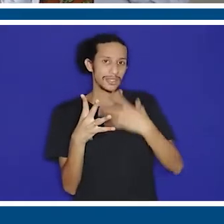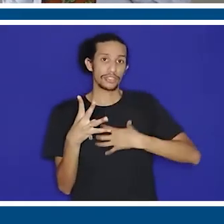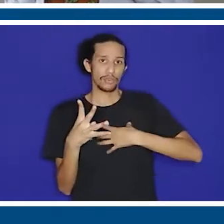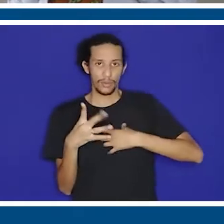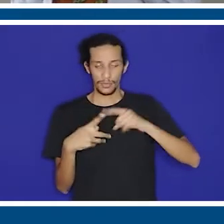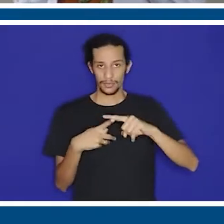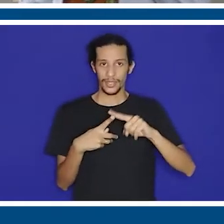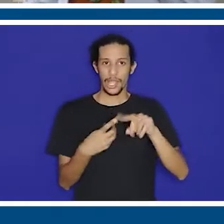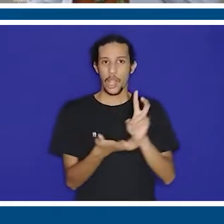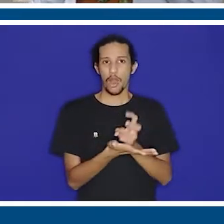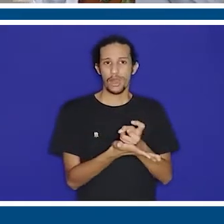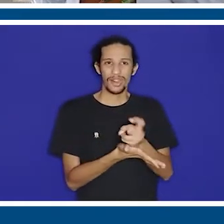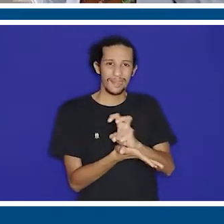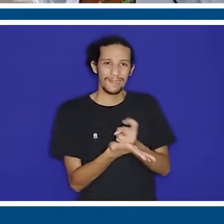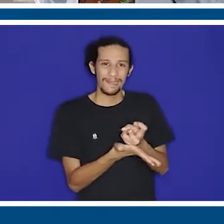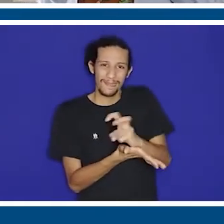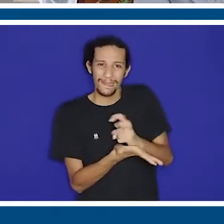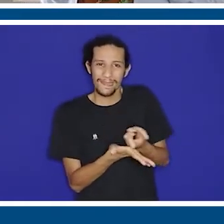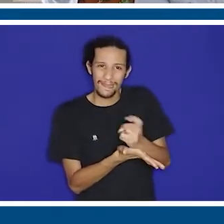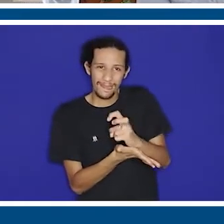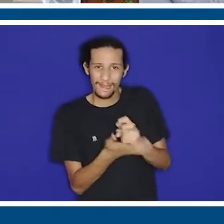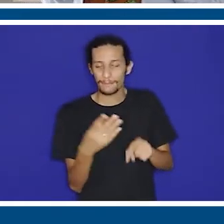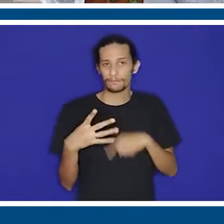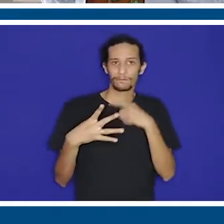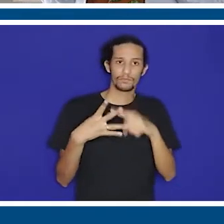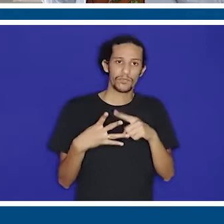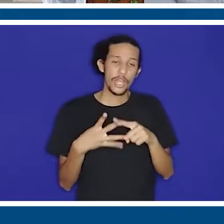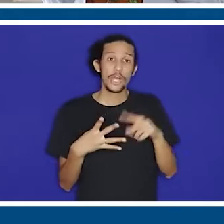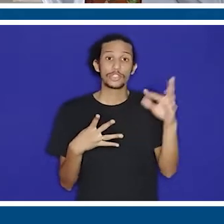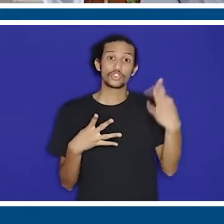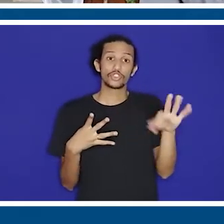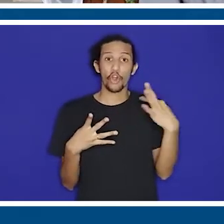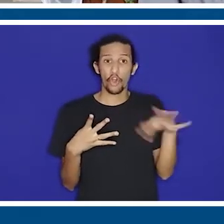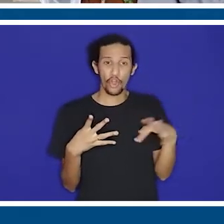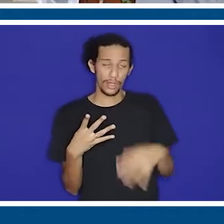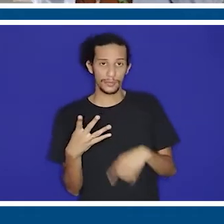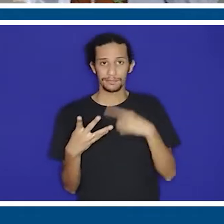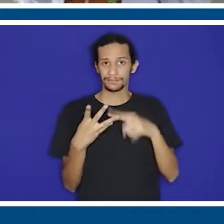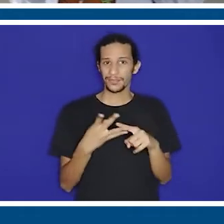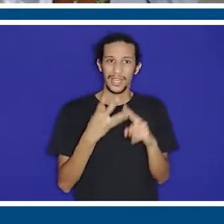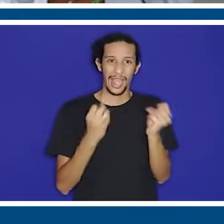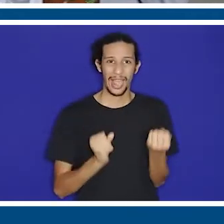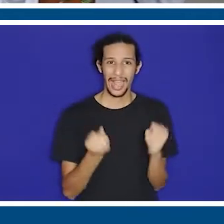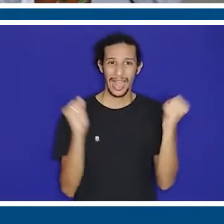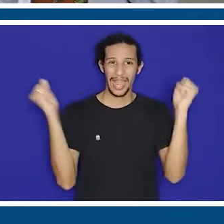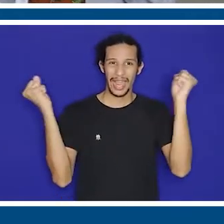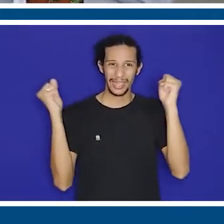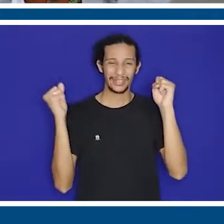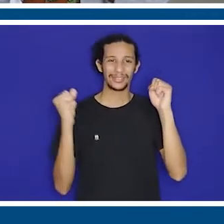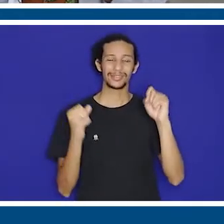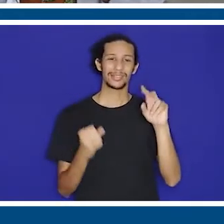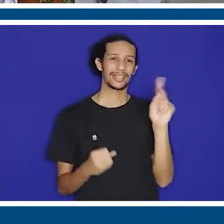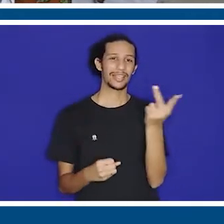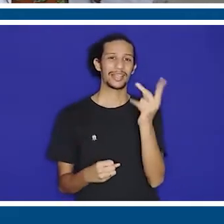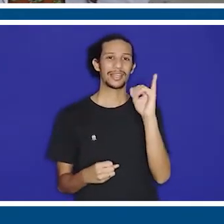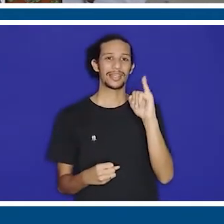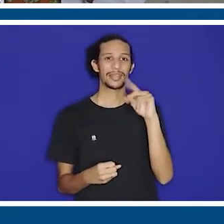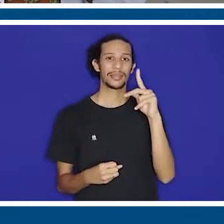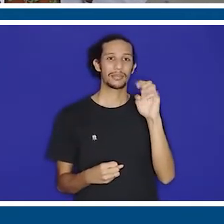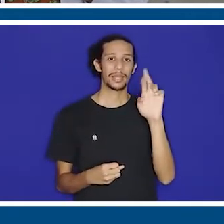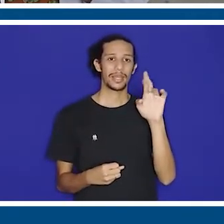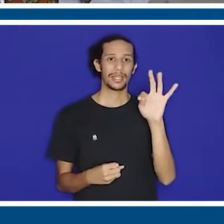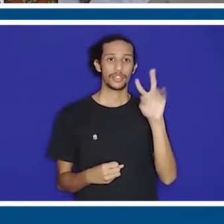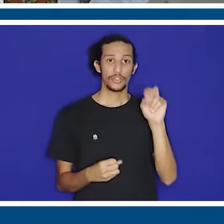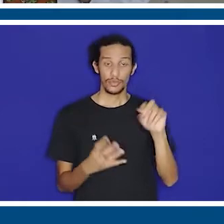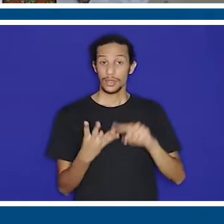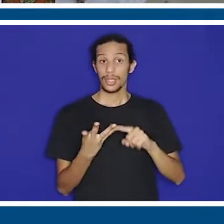convulsão, as alterações de humor, a hiperatividade, a